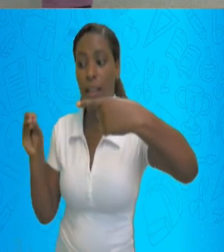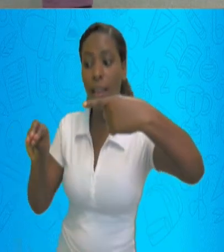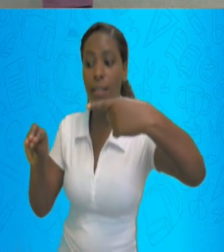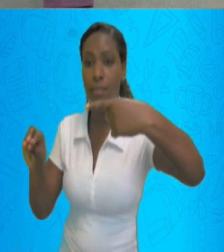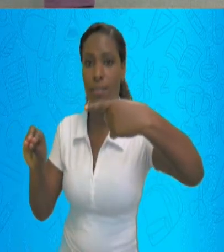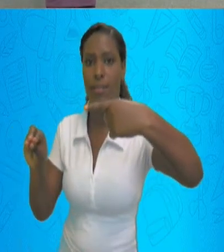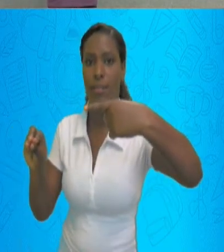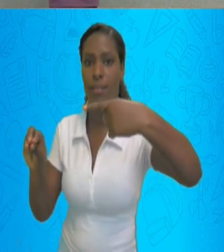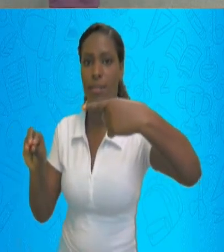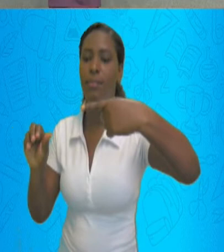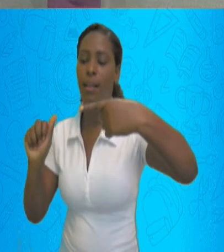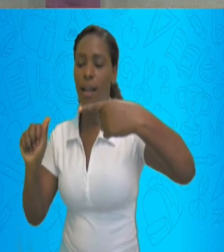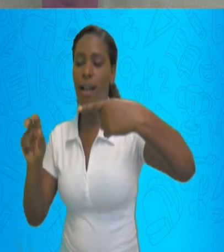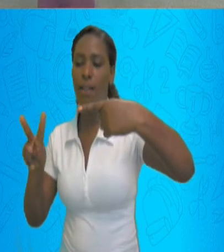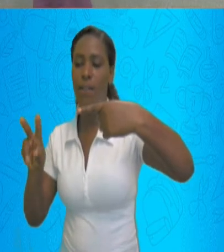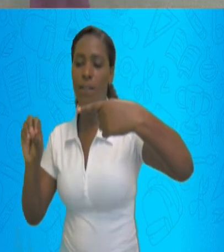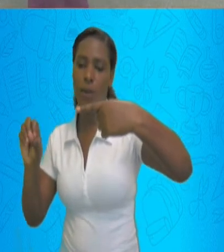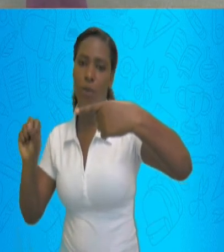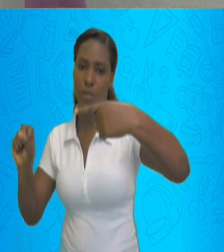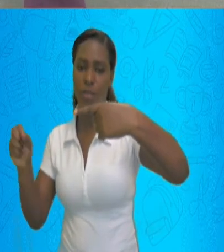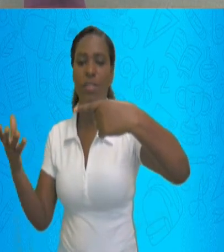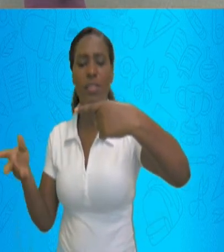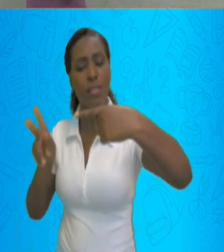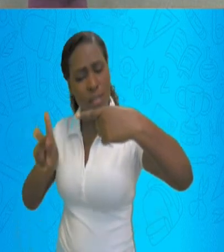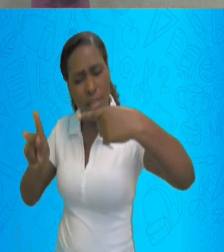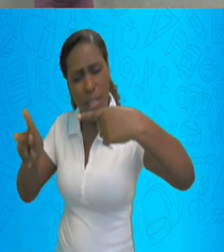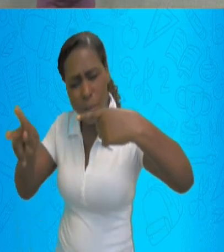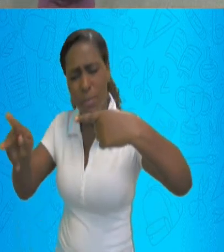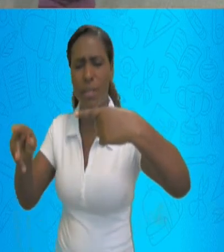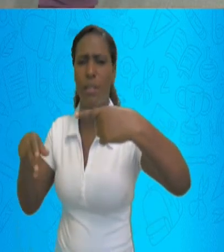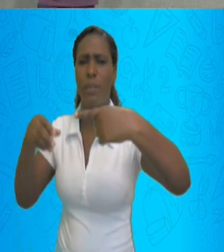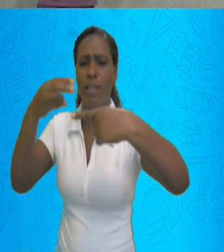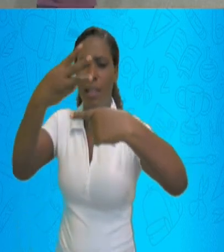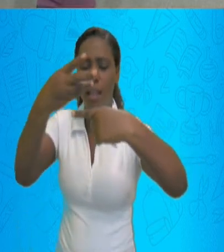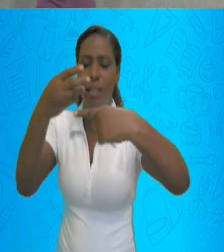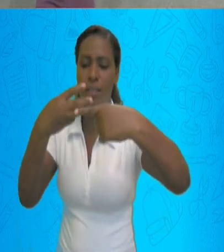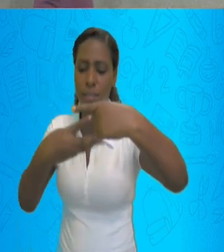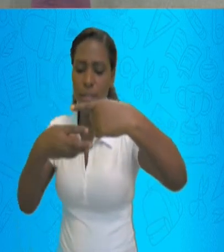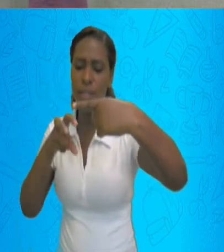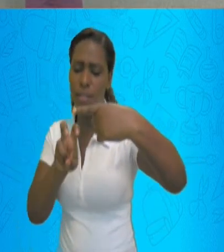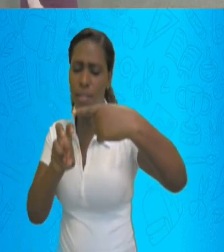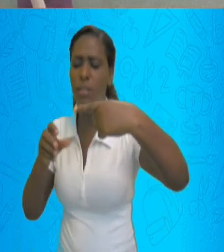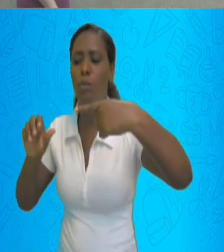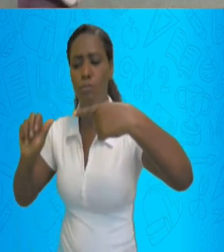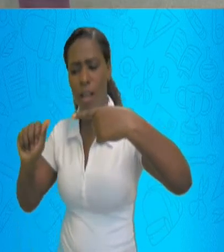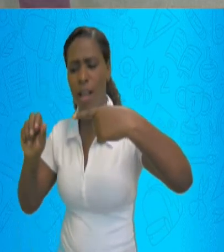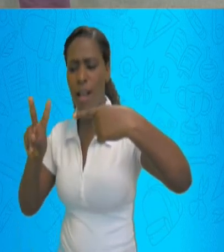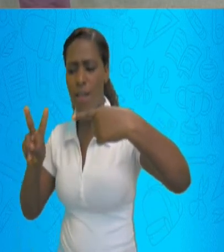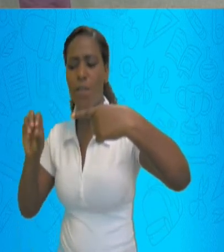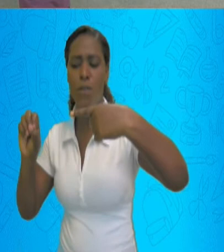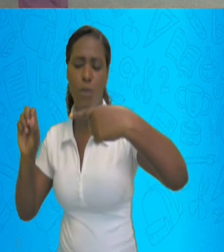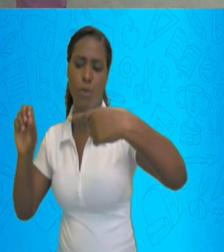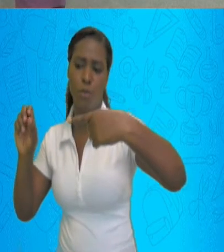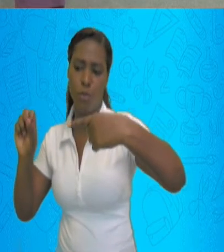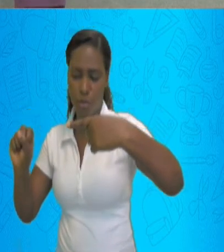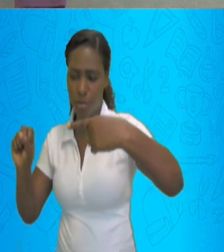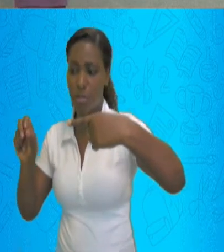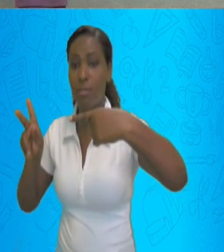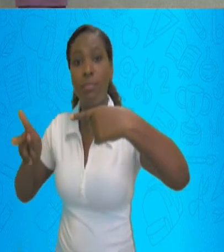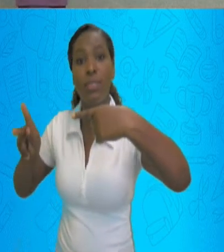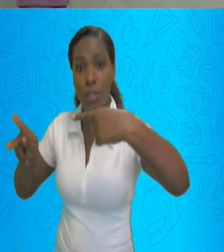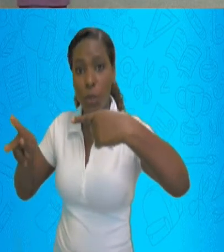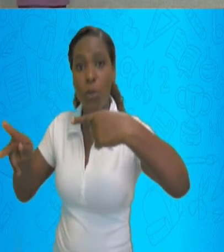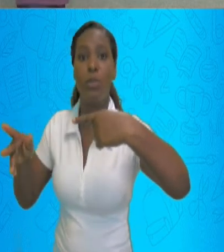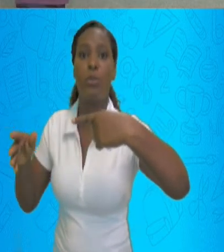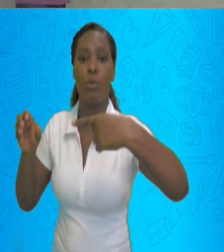8, 40 avos, 3, 35 avos e assim sucessivamente. A gente não muda